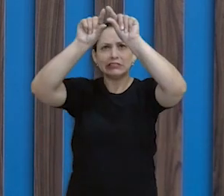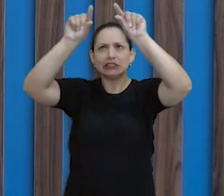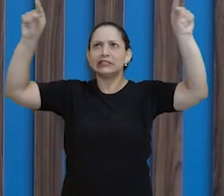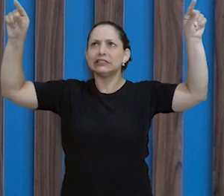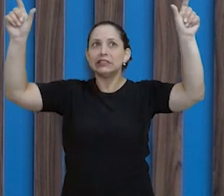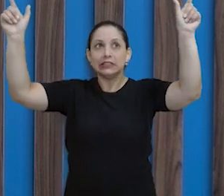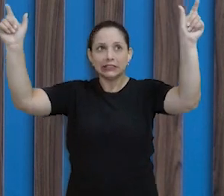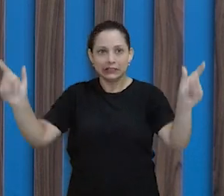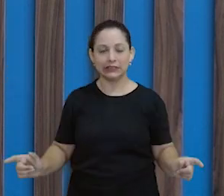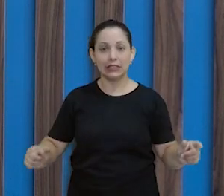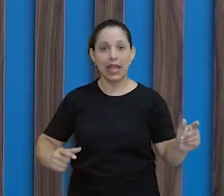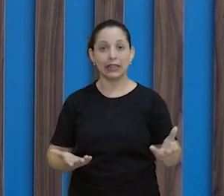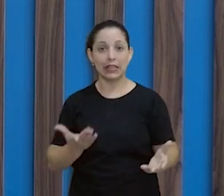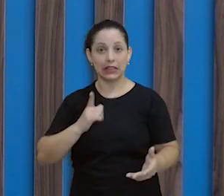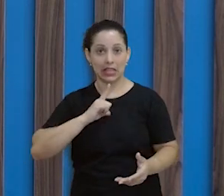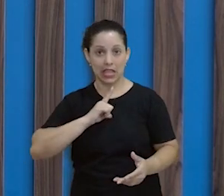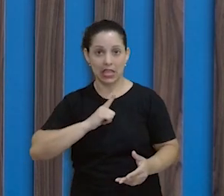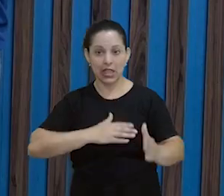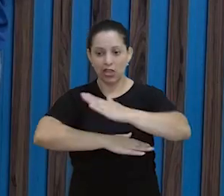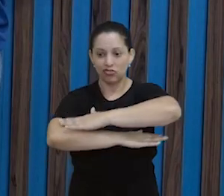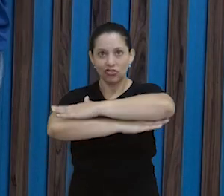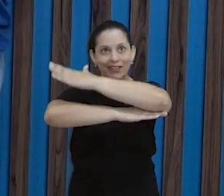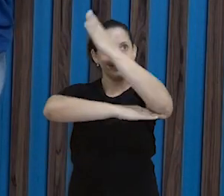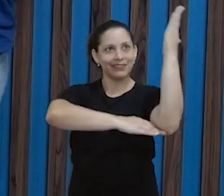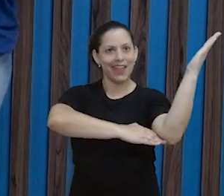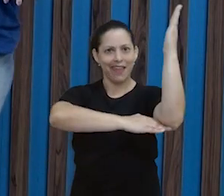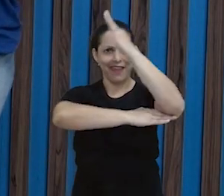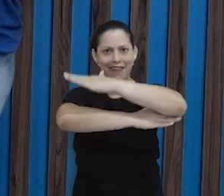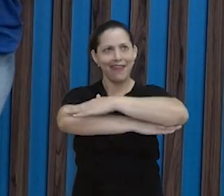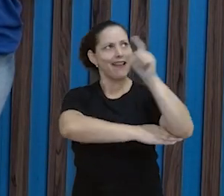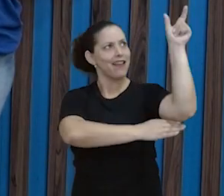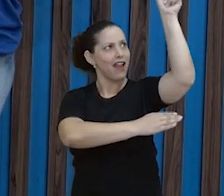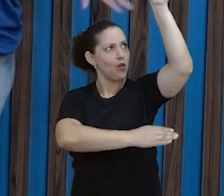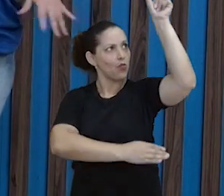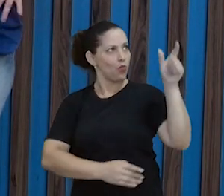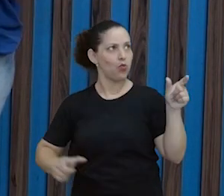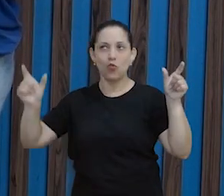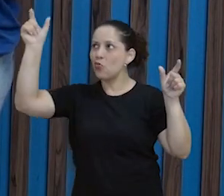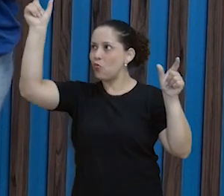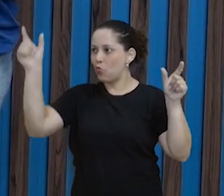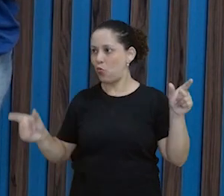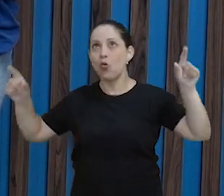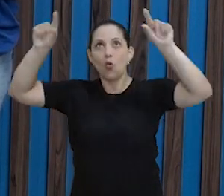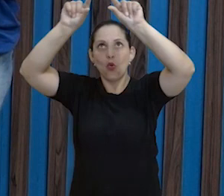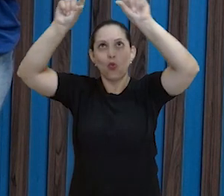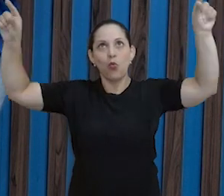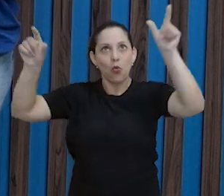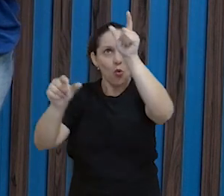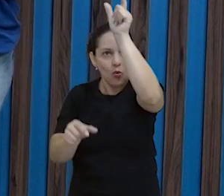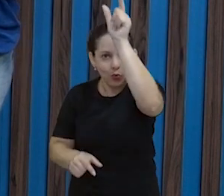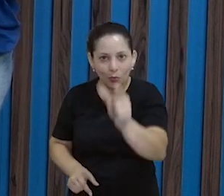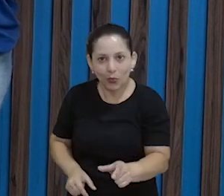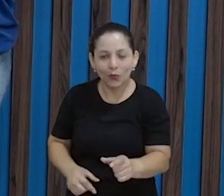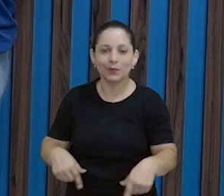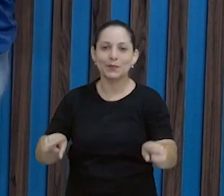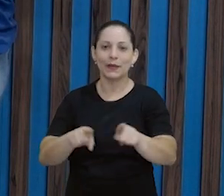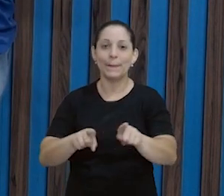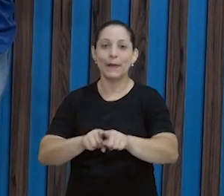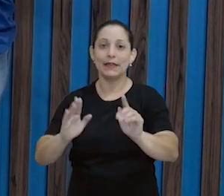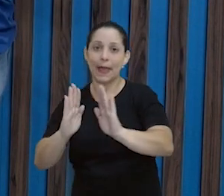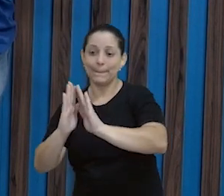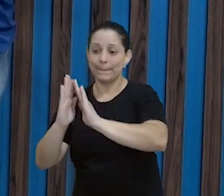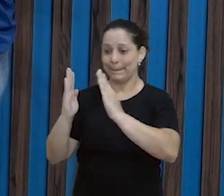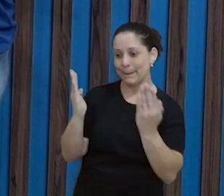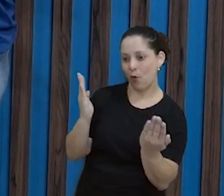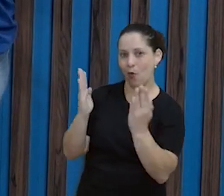de portões. Esquadrilha de janelas, né? De portas e tudo mais.